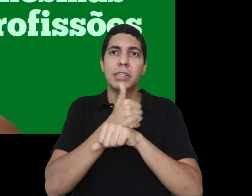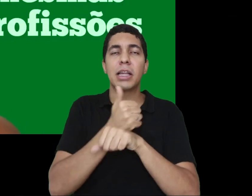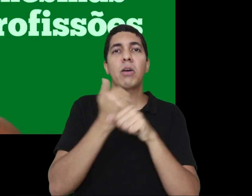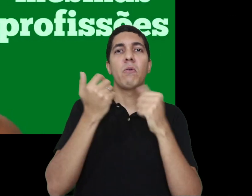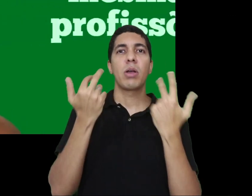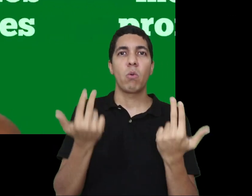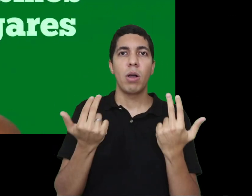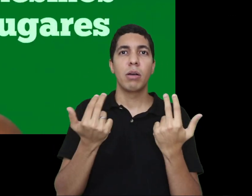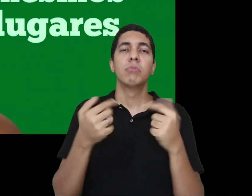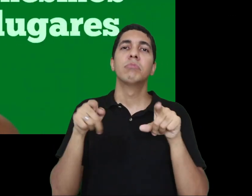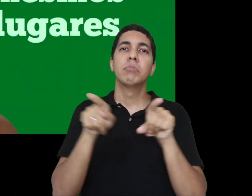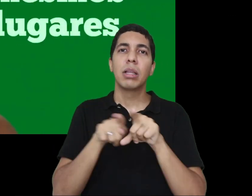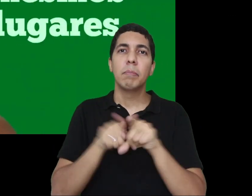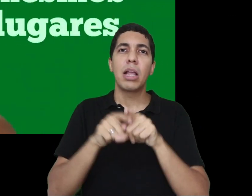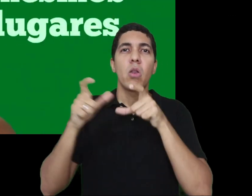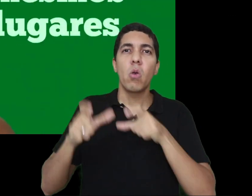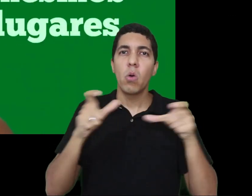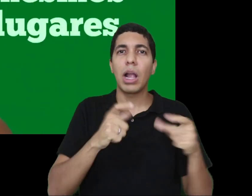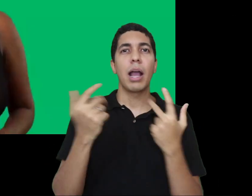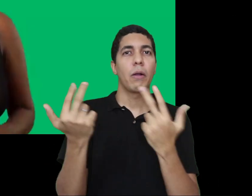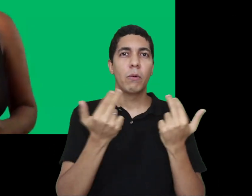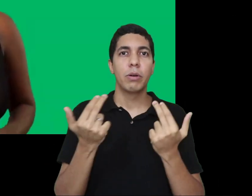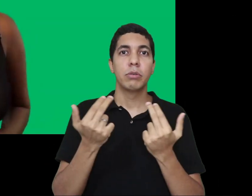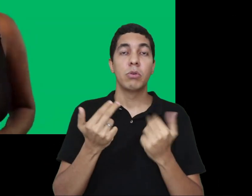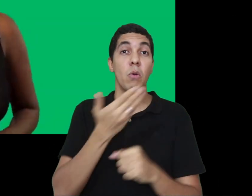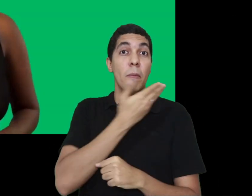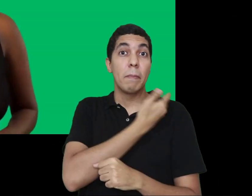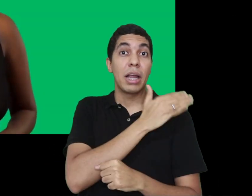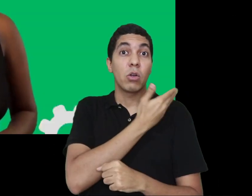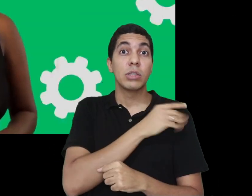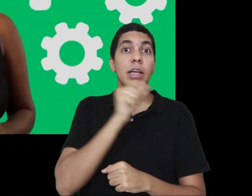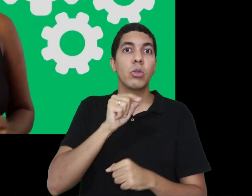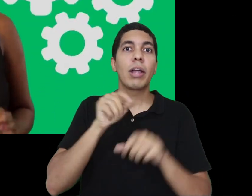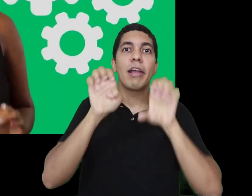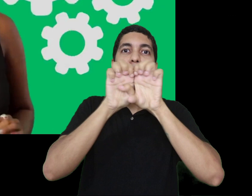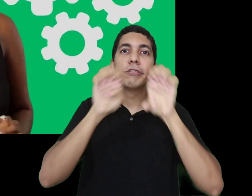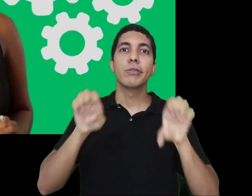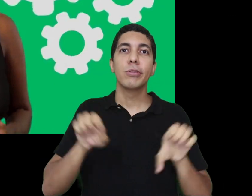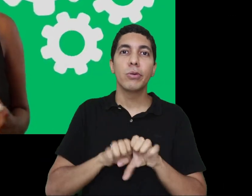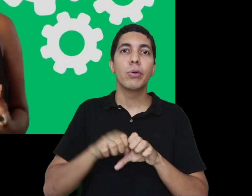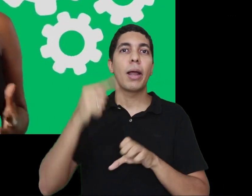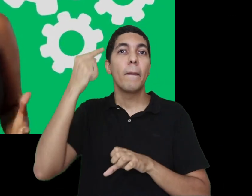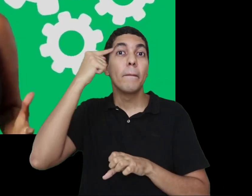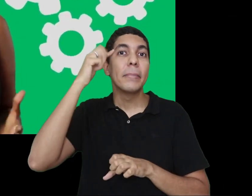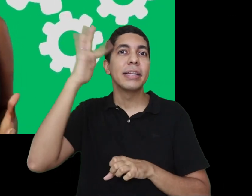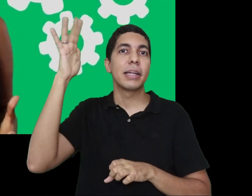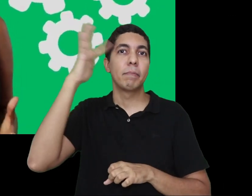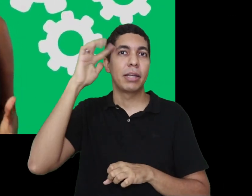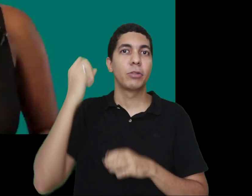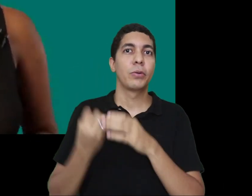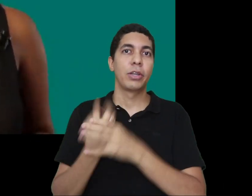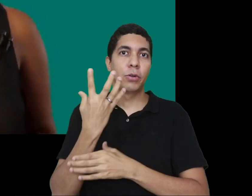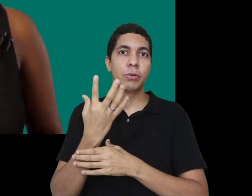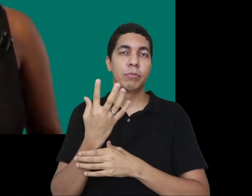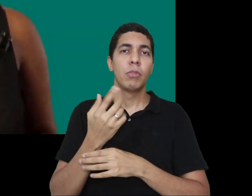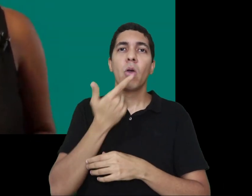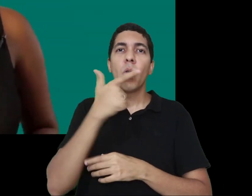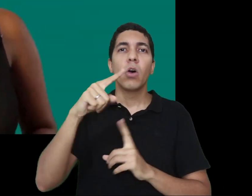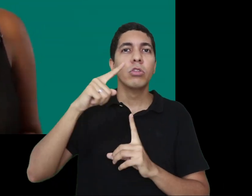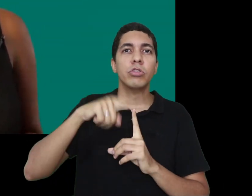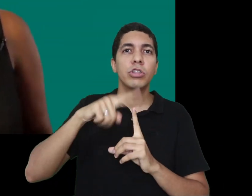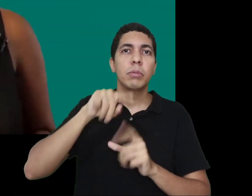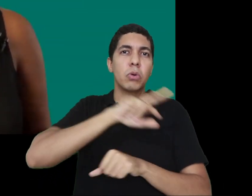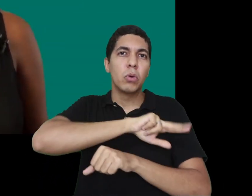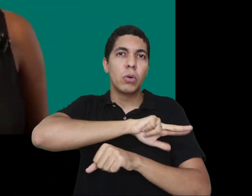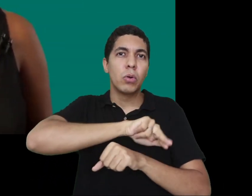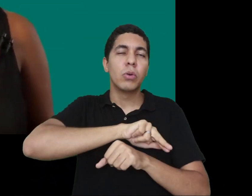os negros, de frequentarem os mesmos lugares. O preconceito está na estrutura que formou esse pensamento. Outra forma de